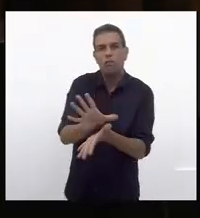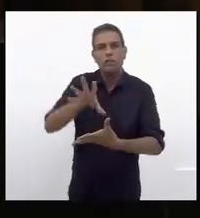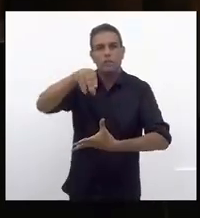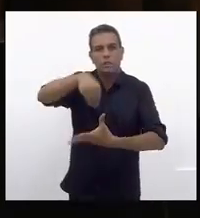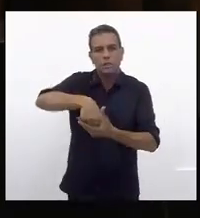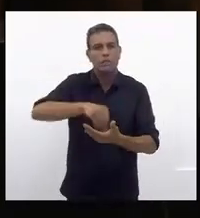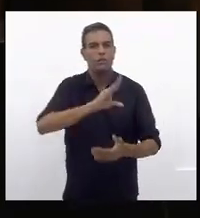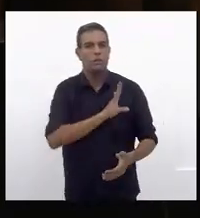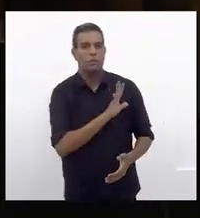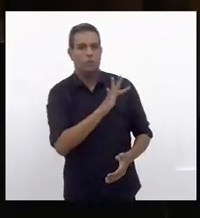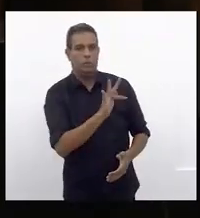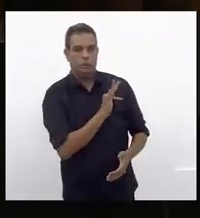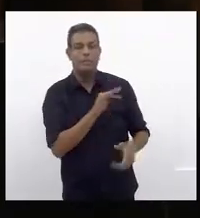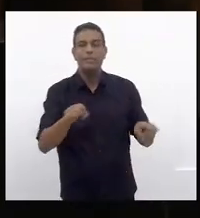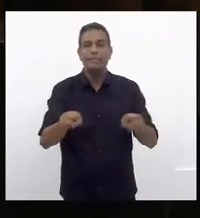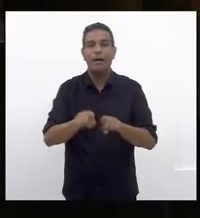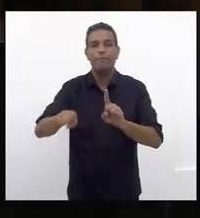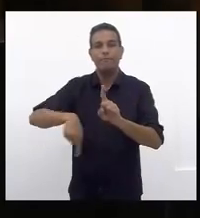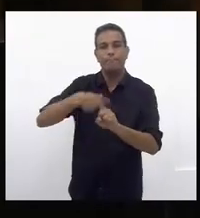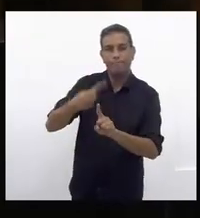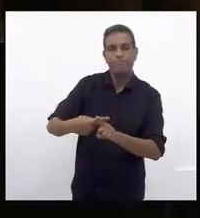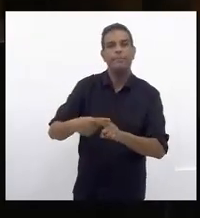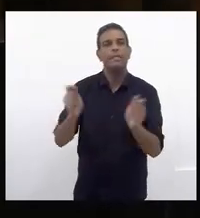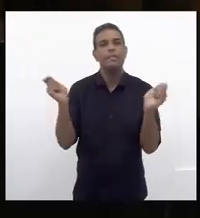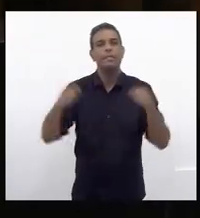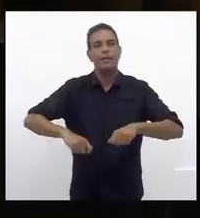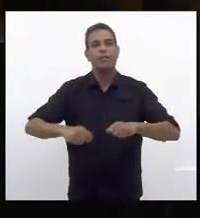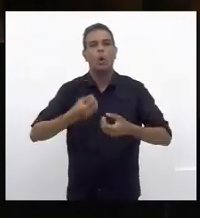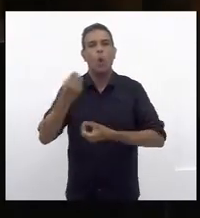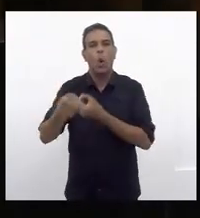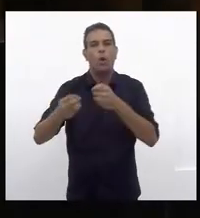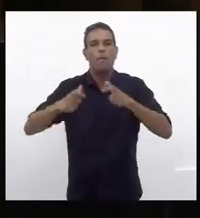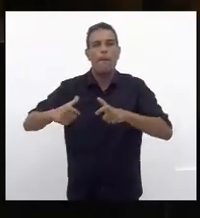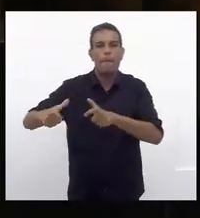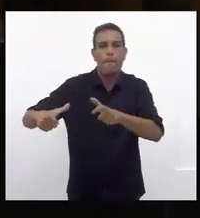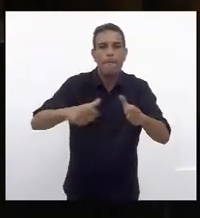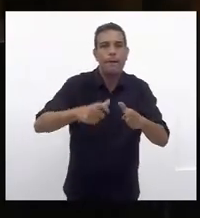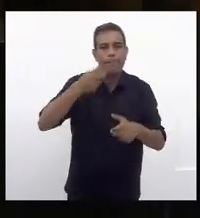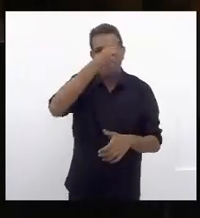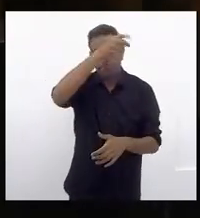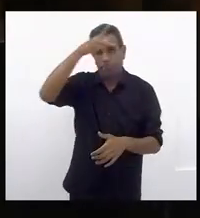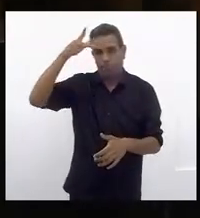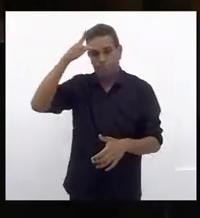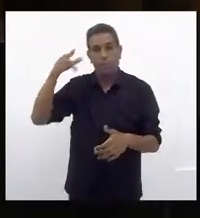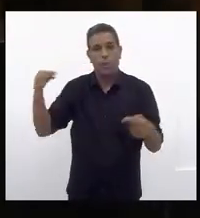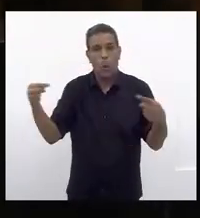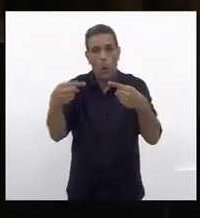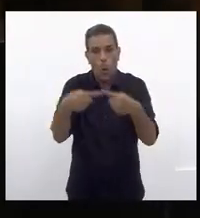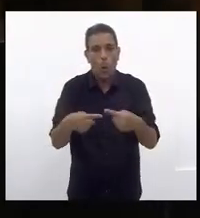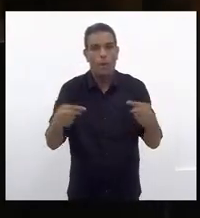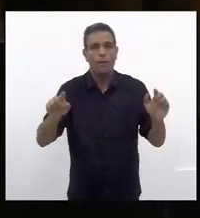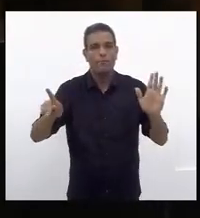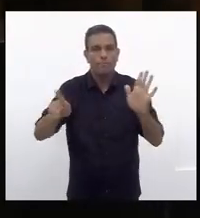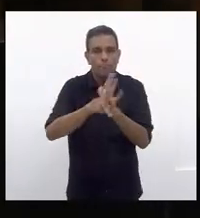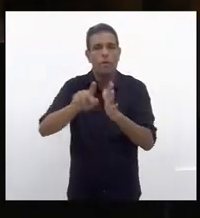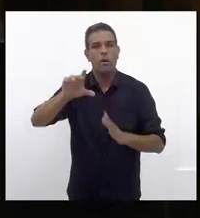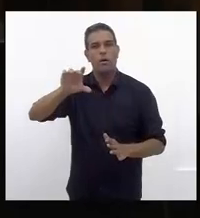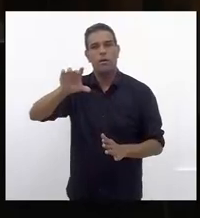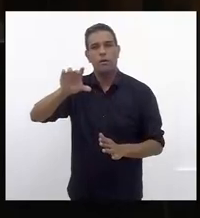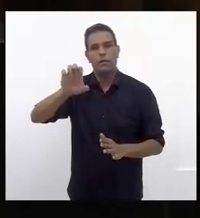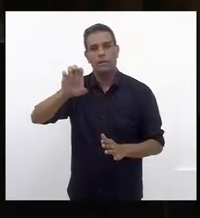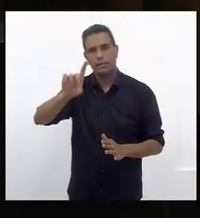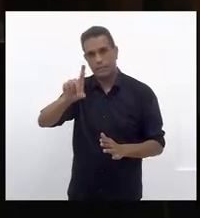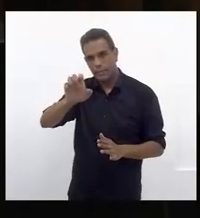Baixada Fluminense, assim como sejam definidos os municípios do interior que ficarão sob a operação da SEDAI. Esse é